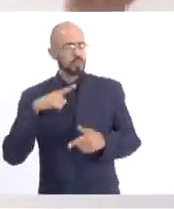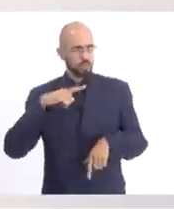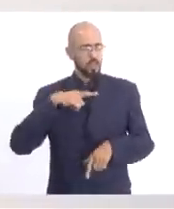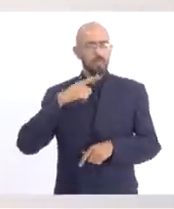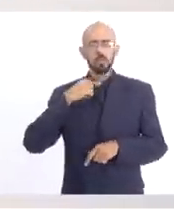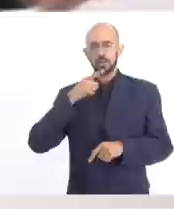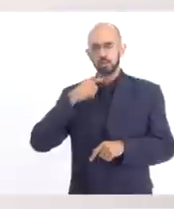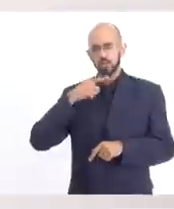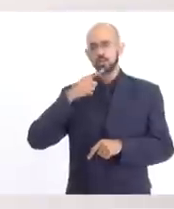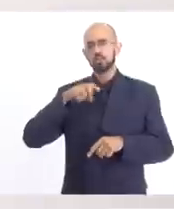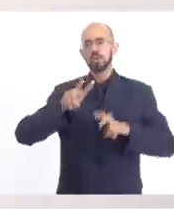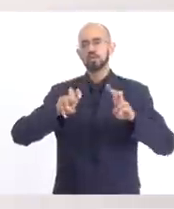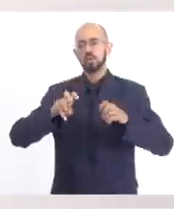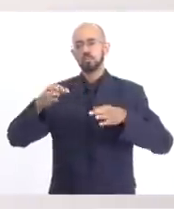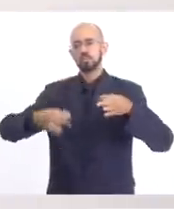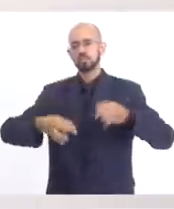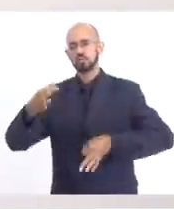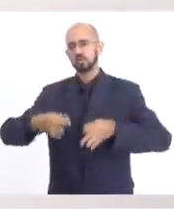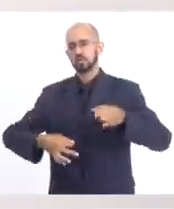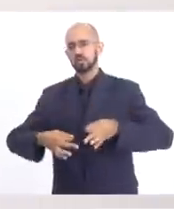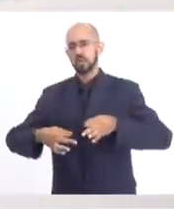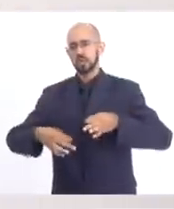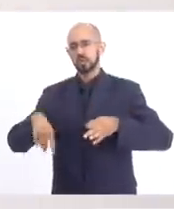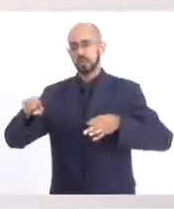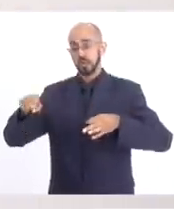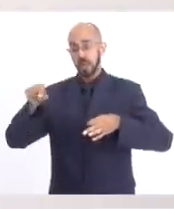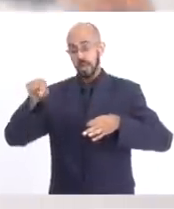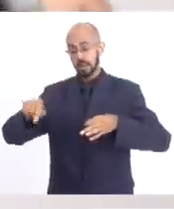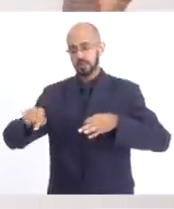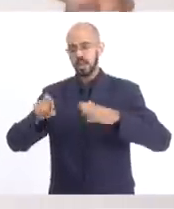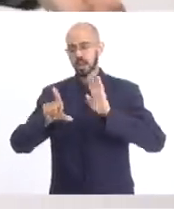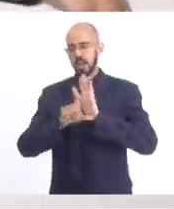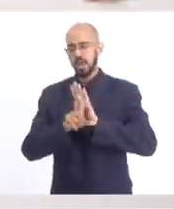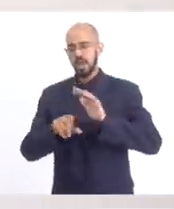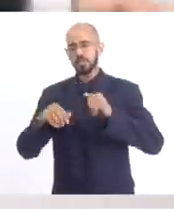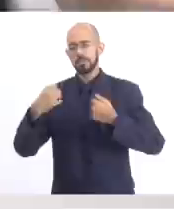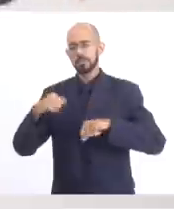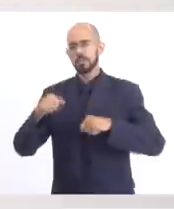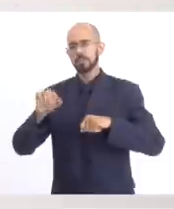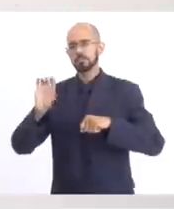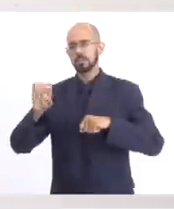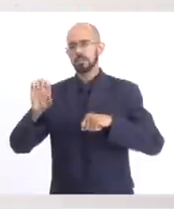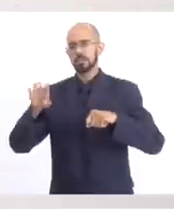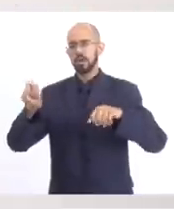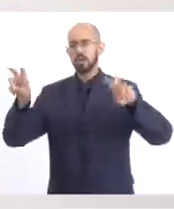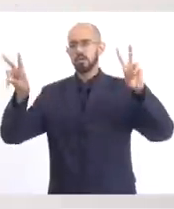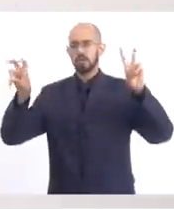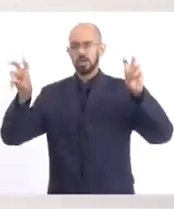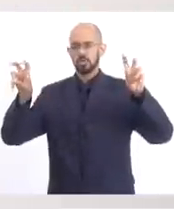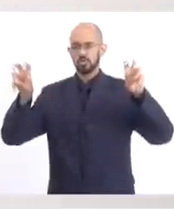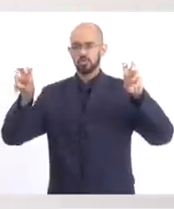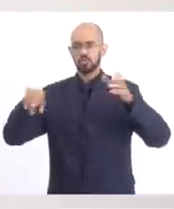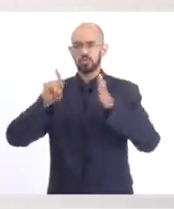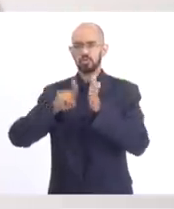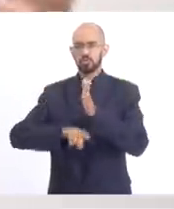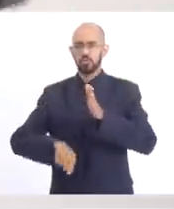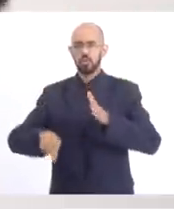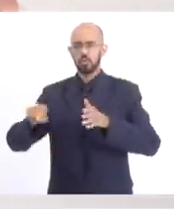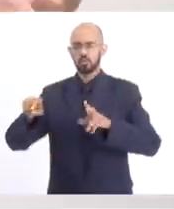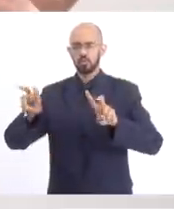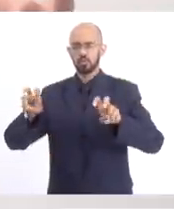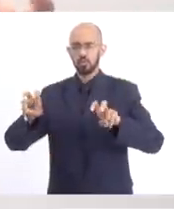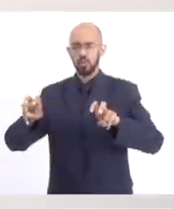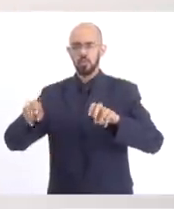da juridicidade, de que nessa lei poderia ou não fazer especificamente essa questão do desconto sobre o pensionista.